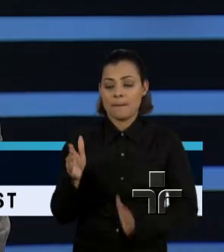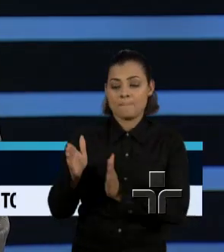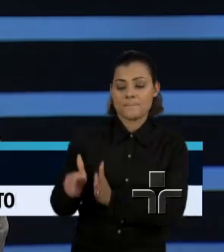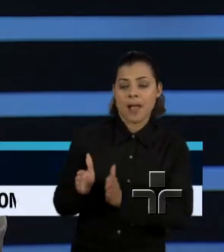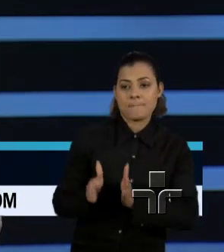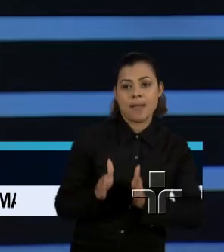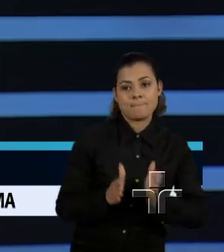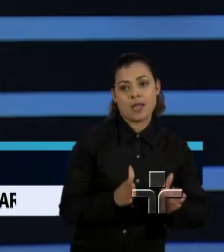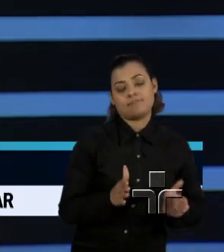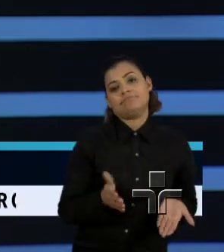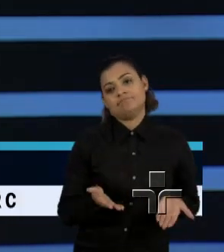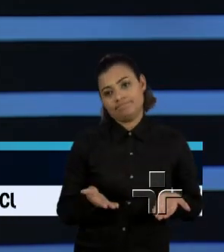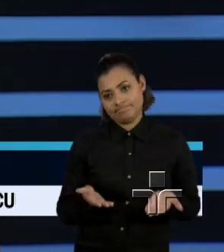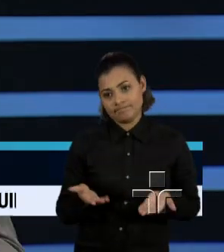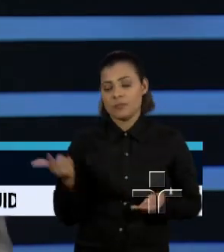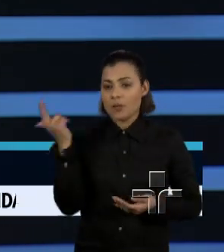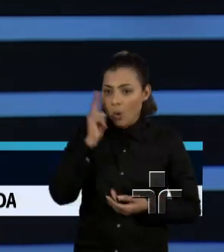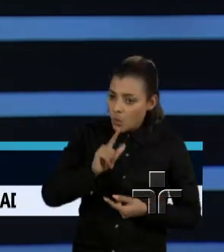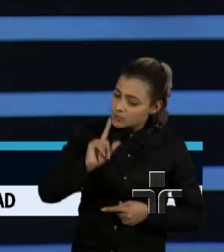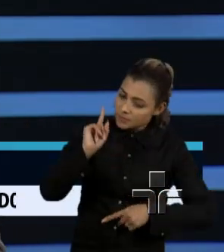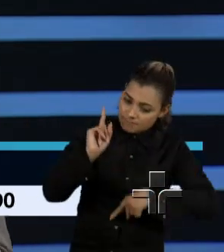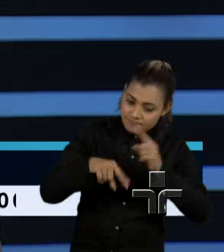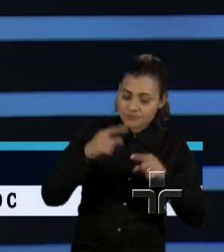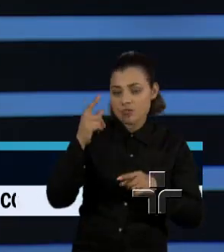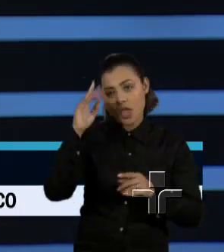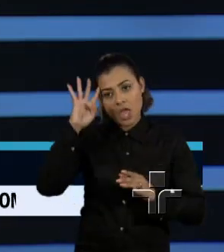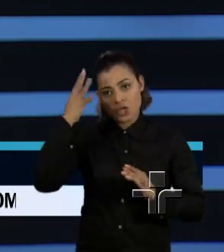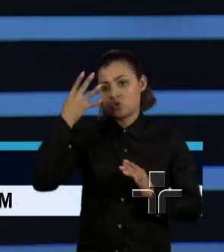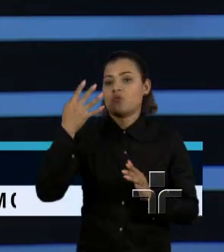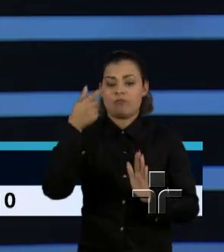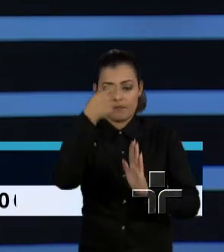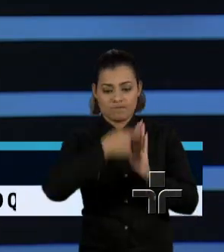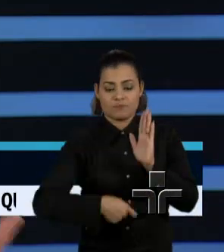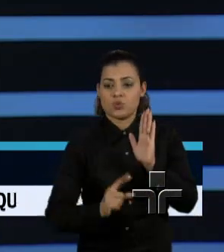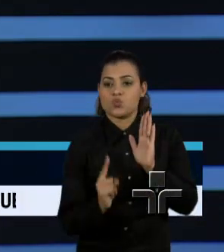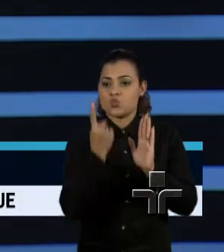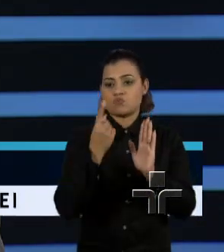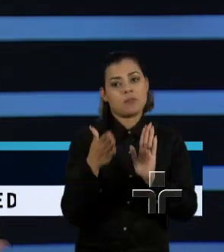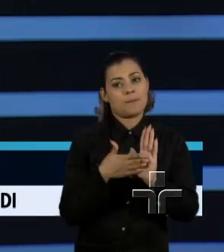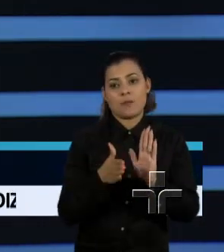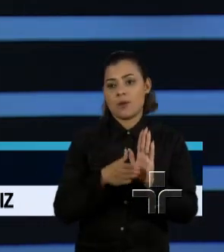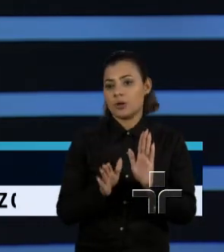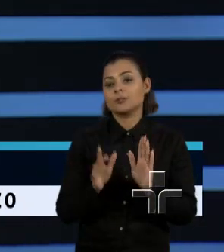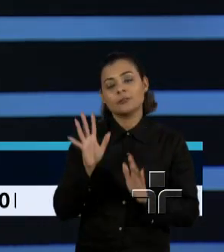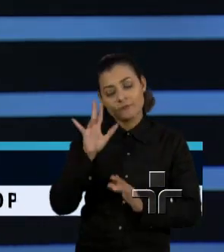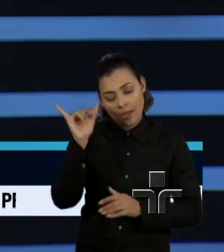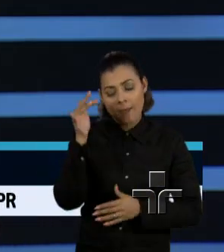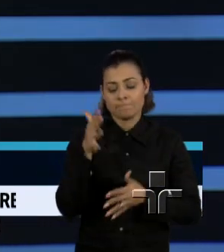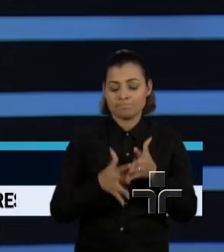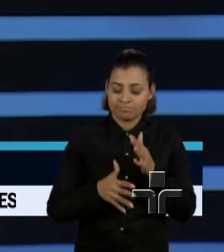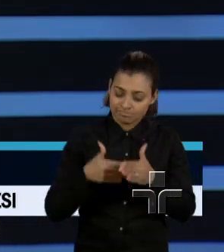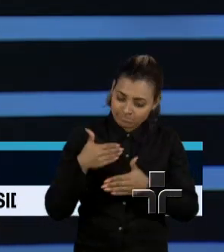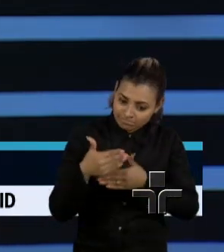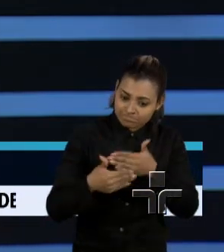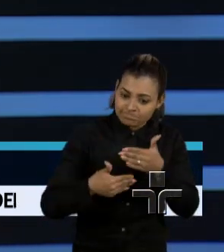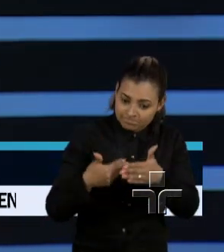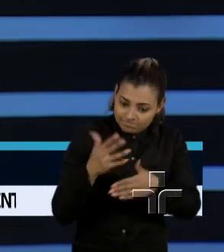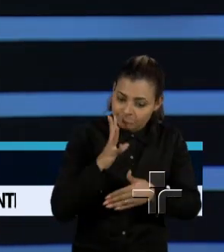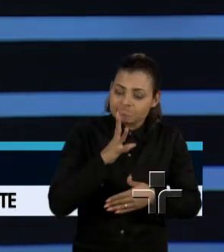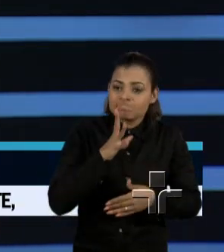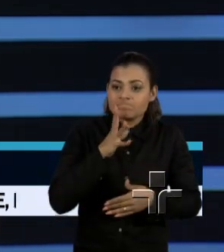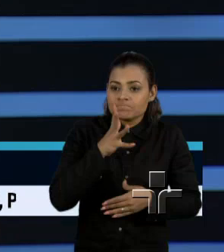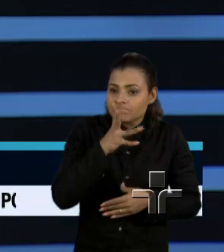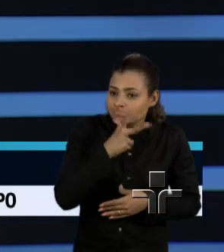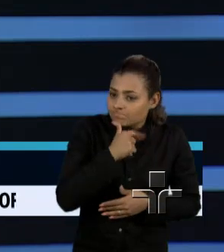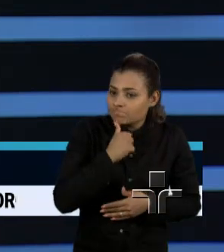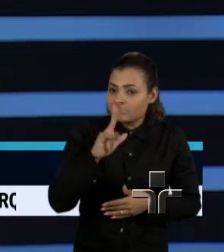desse caminho, do consenso, de se chegar a um consenso, de se chegar a uma única proposta, enfim, de como é que você vai tratar isso. A gente vai